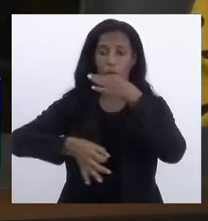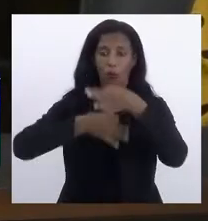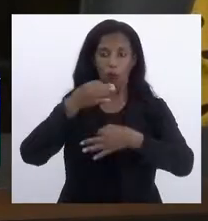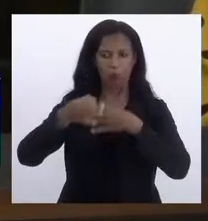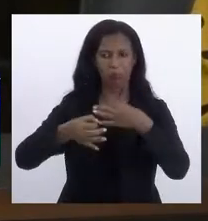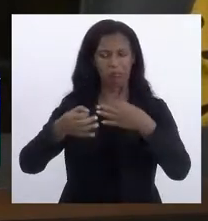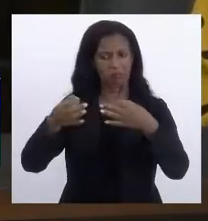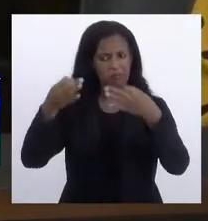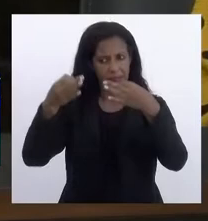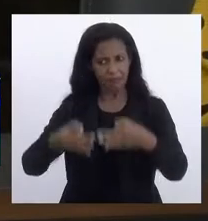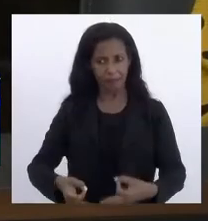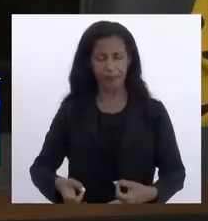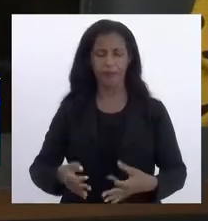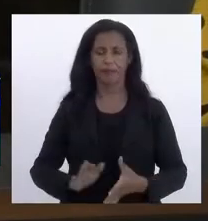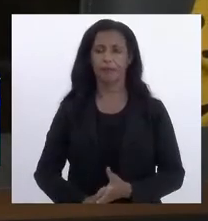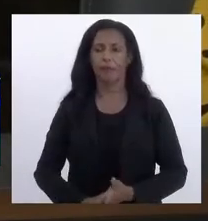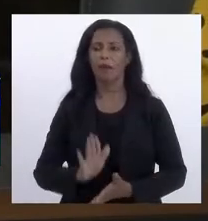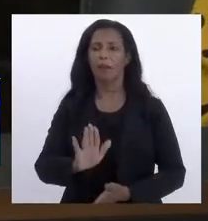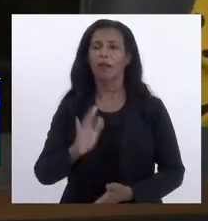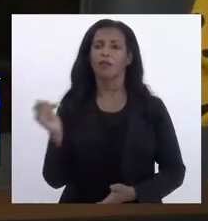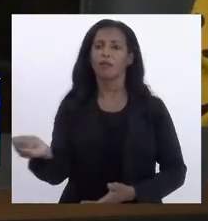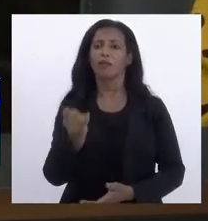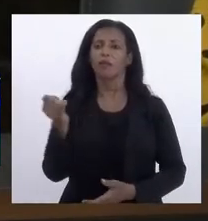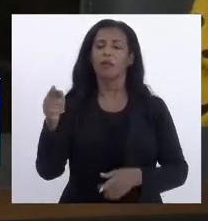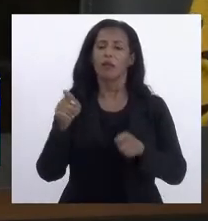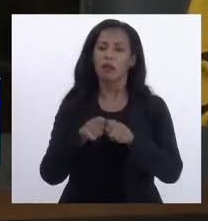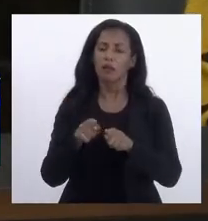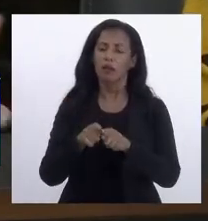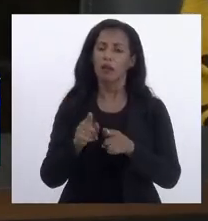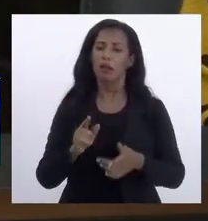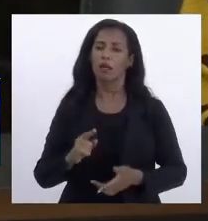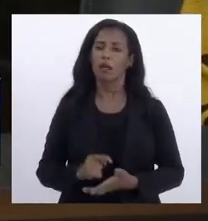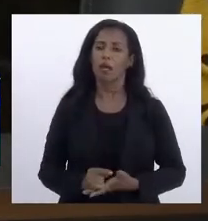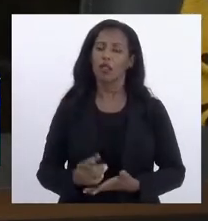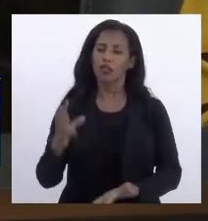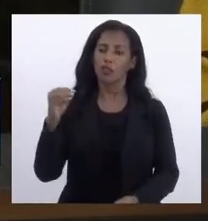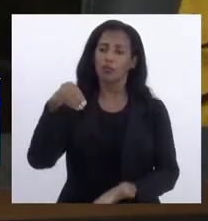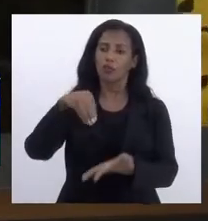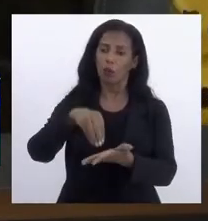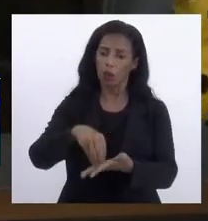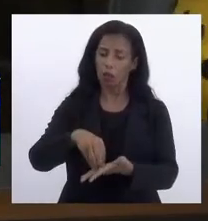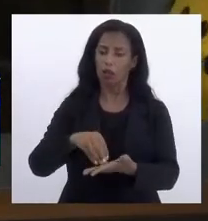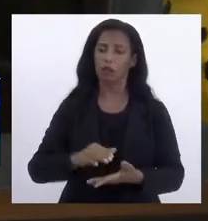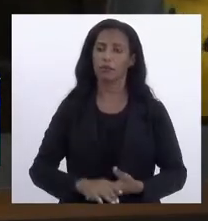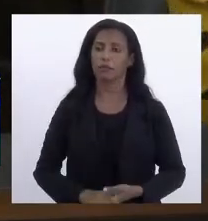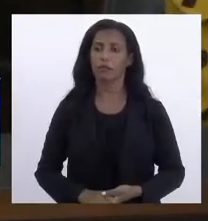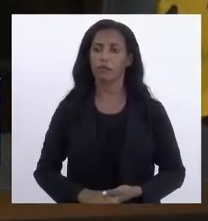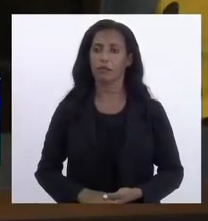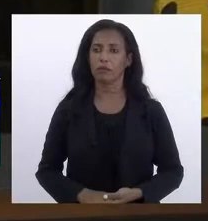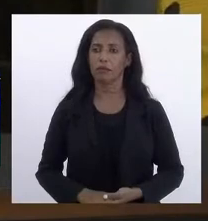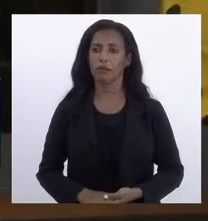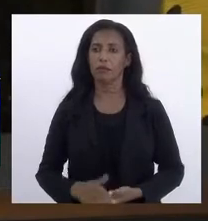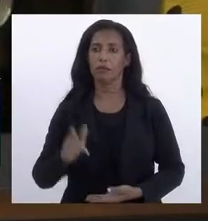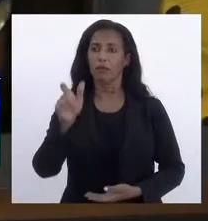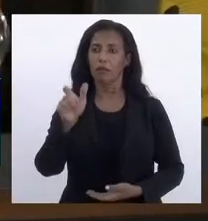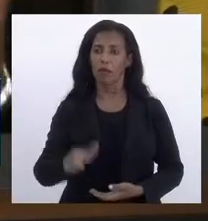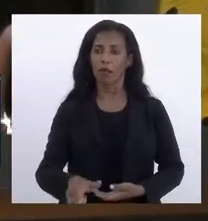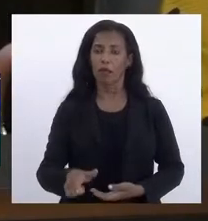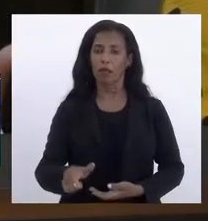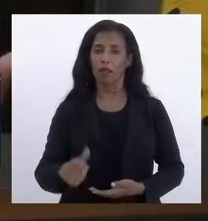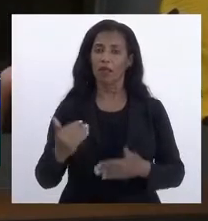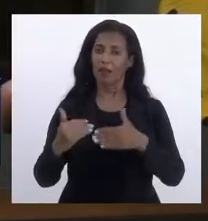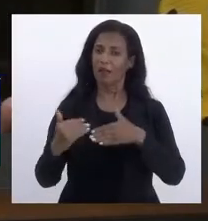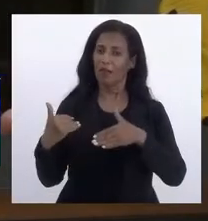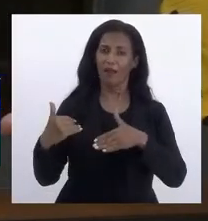muita pertinência, mas que é importante também a gente colocar nessa questão que ela foge da